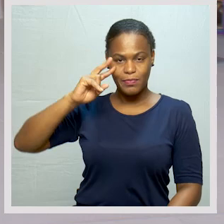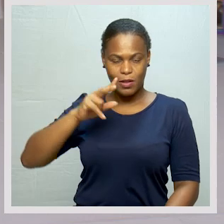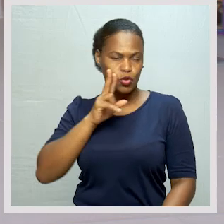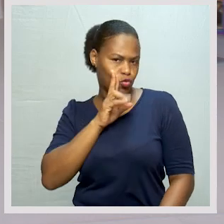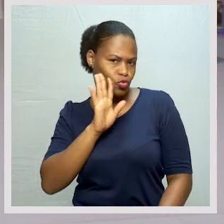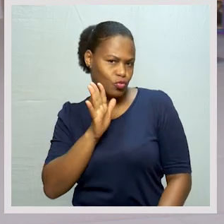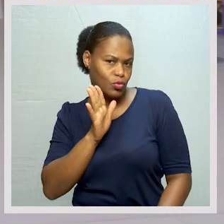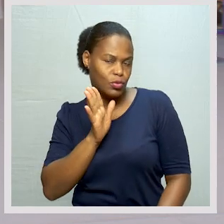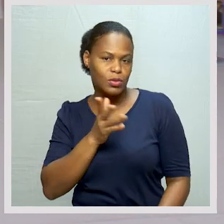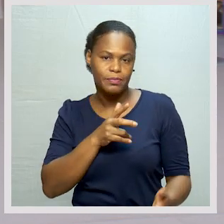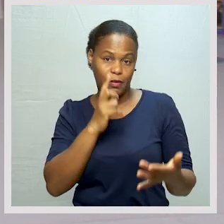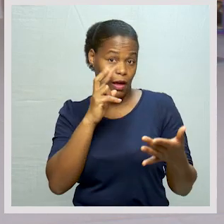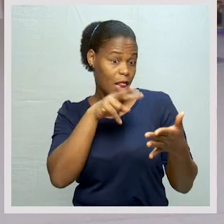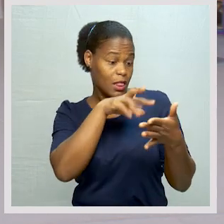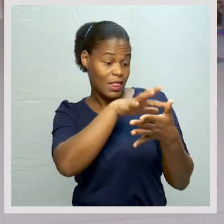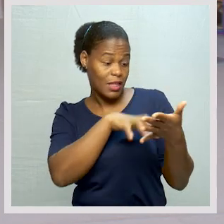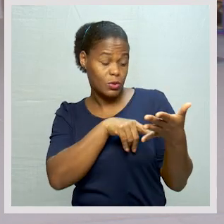Desculpem, deixa-me trocar de...